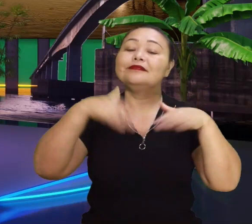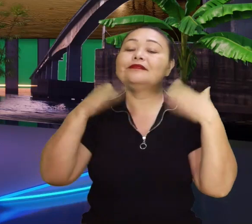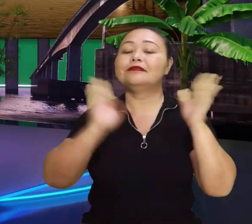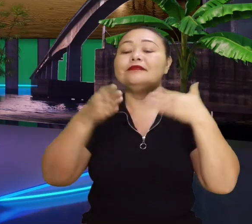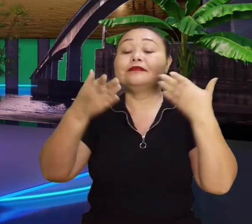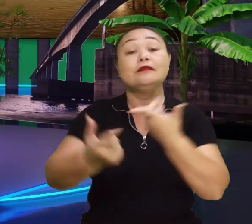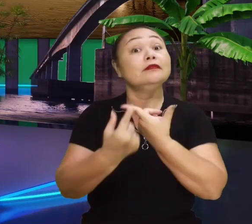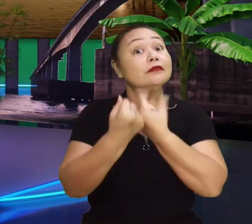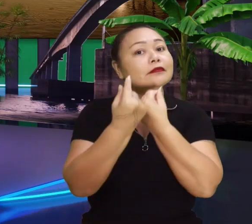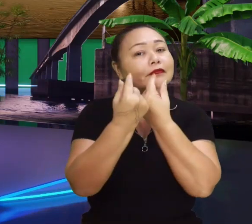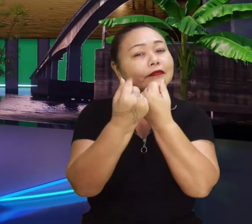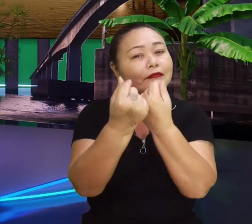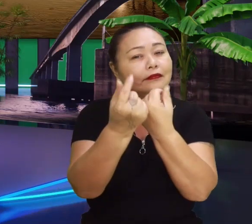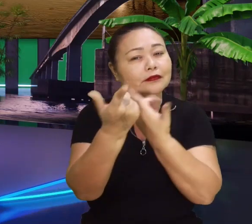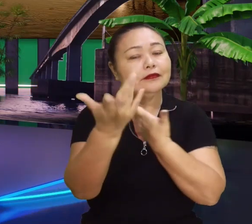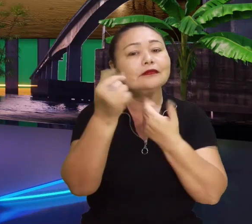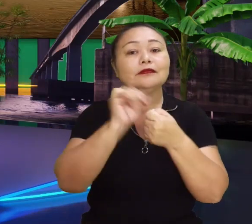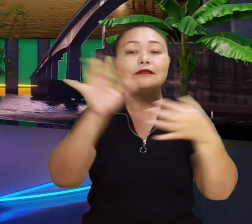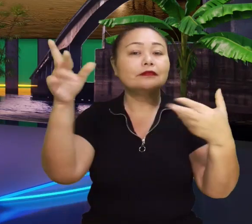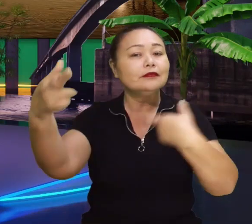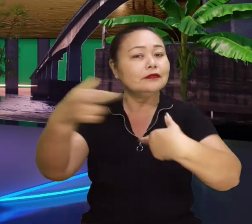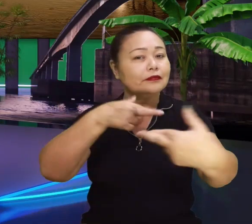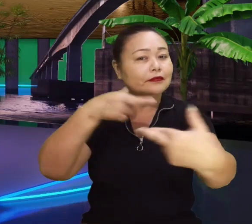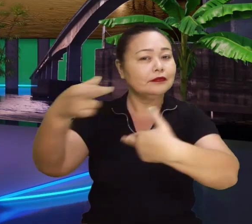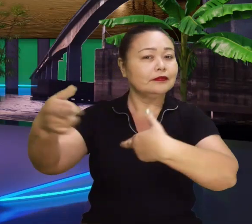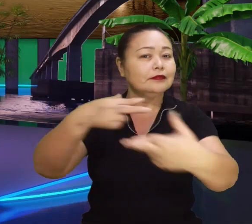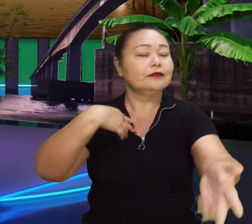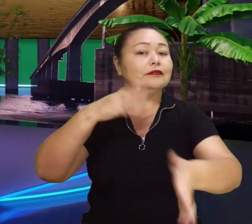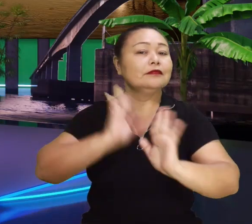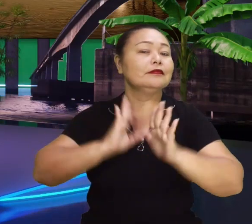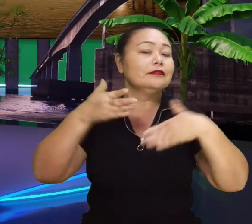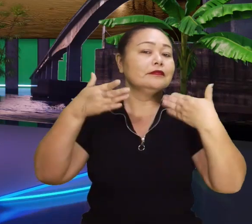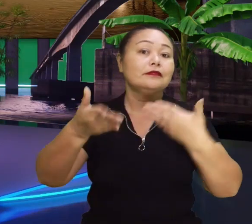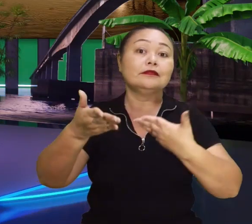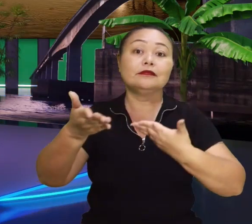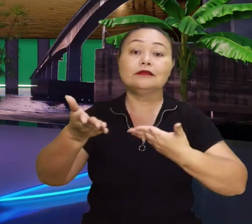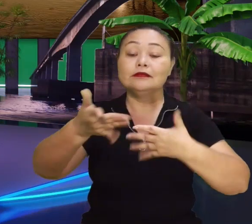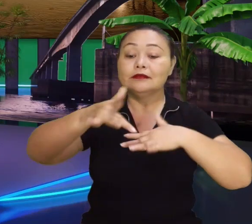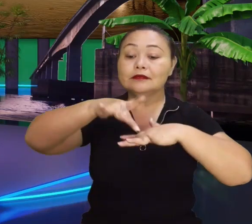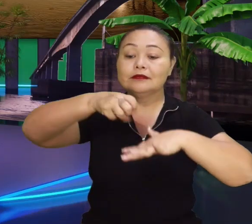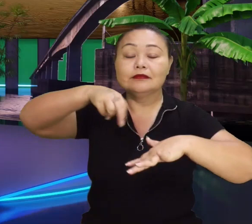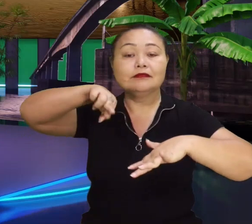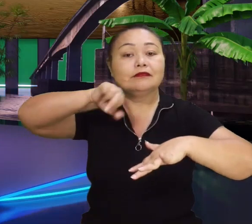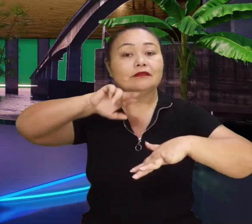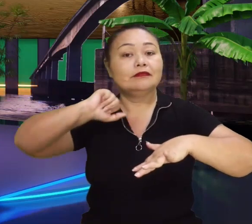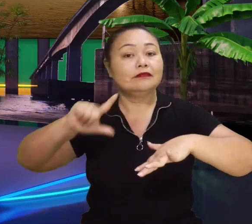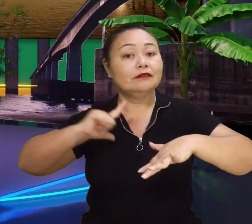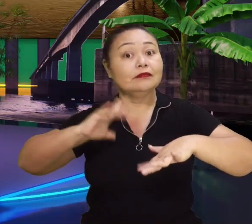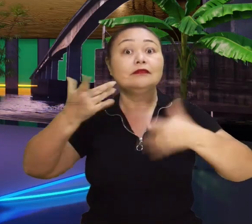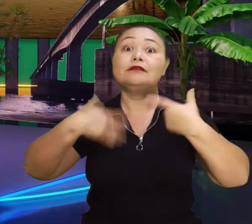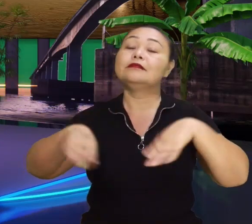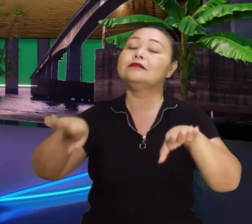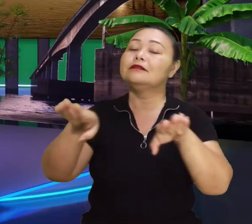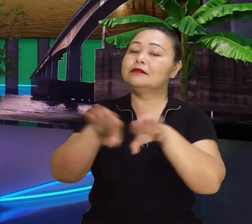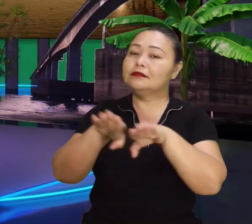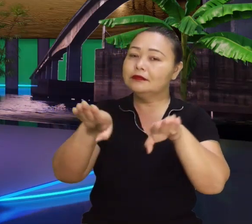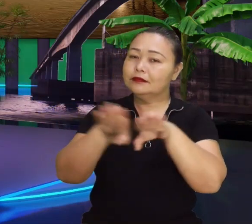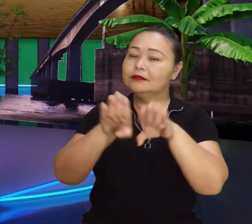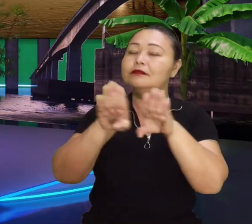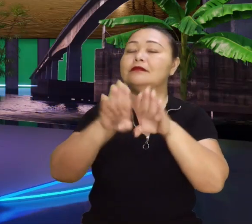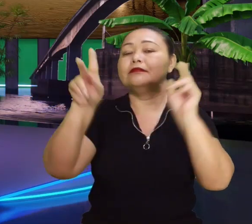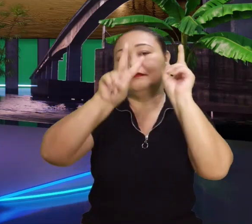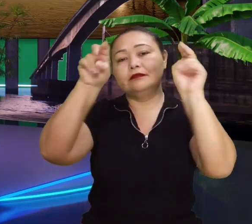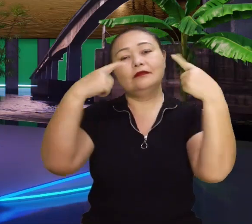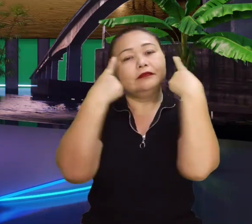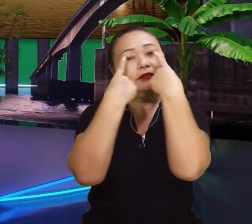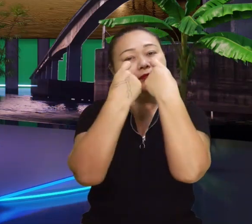questão econômica. Está relacionado à questão mineral em Rondônia. Também um assunto